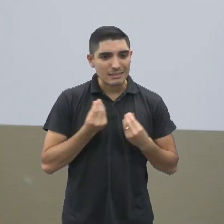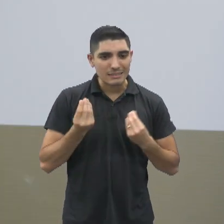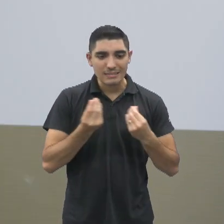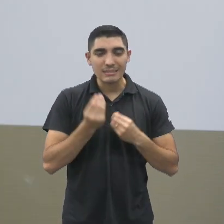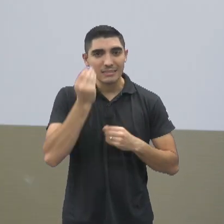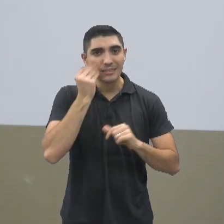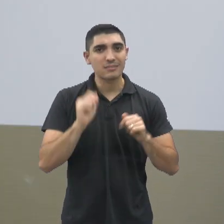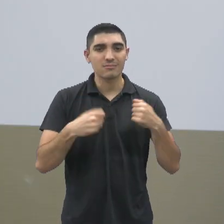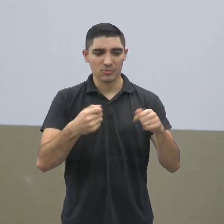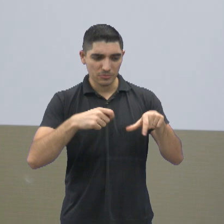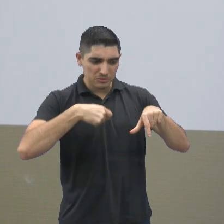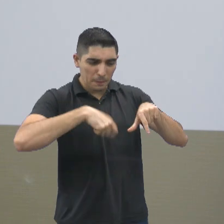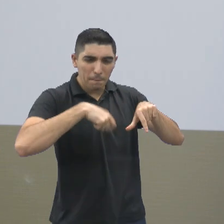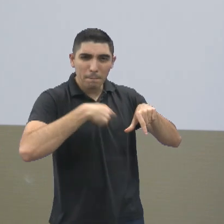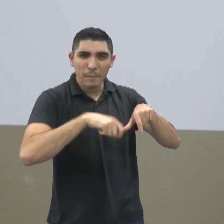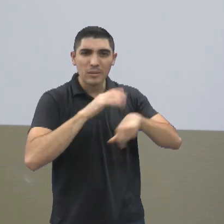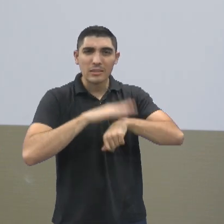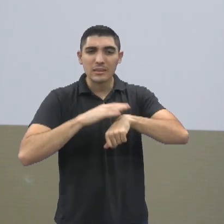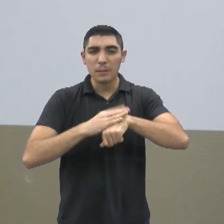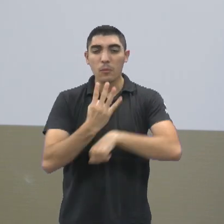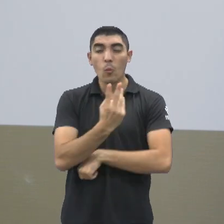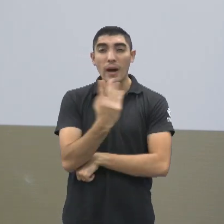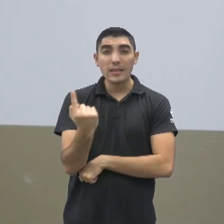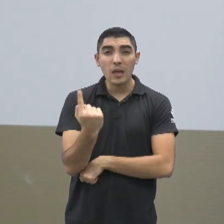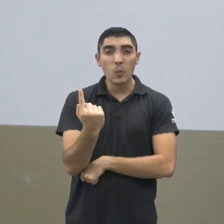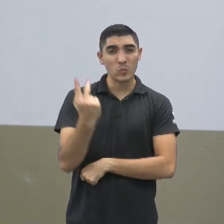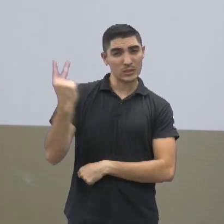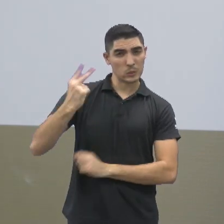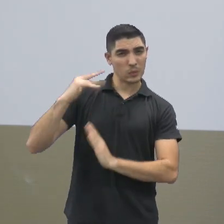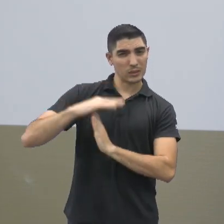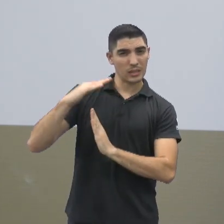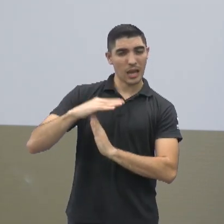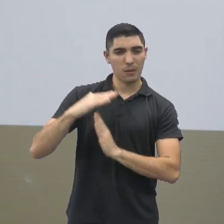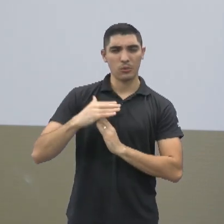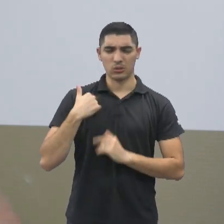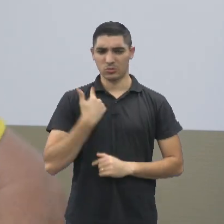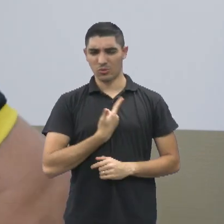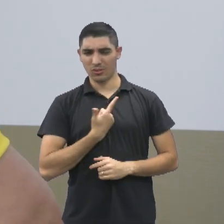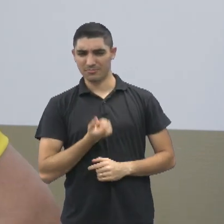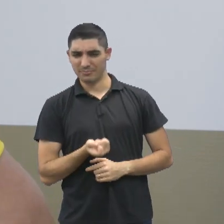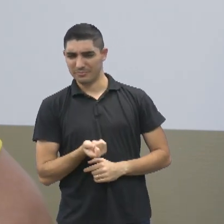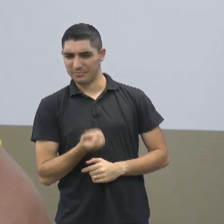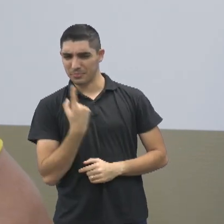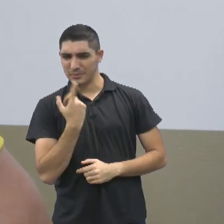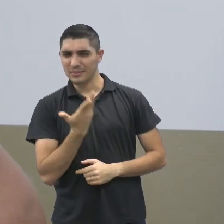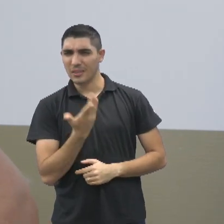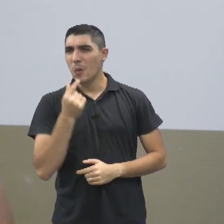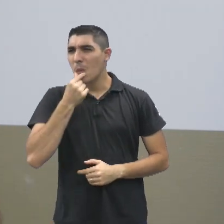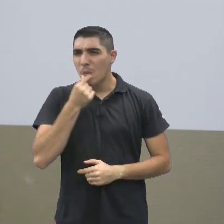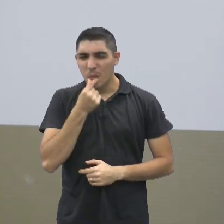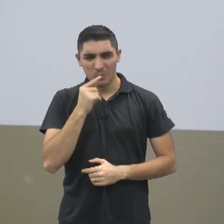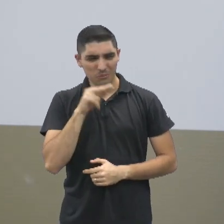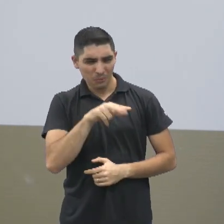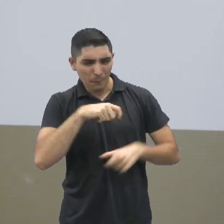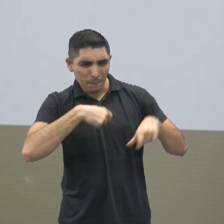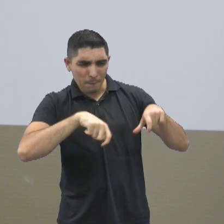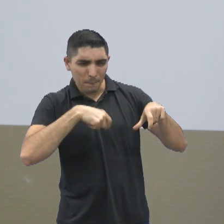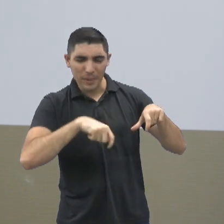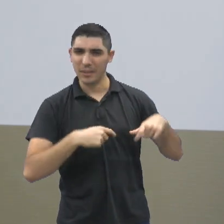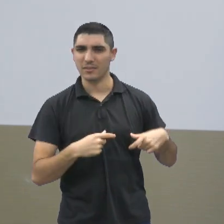pênalti aos 41 do segundo tempo, de uma maneira bem peculiar. O juiz não precisava ter dado aquele pênalti, ele sabe